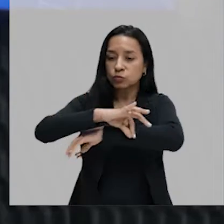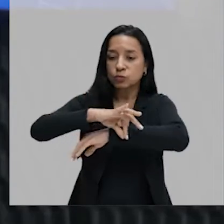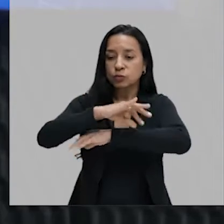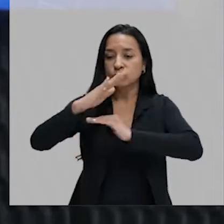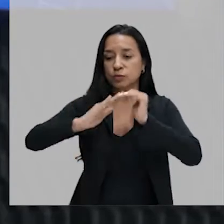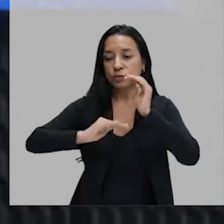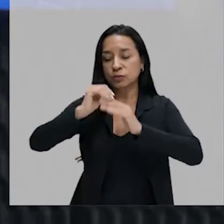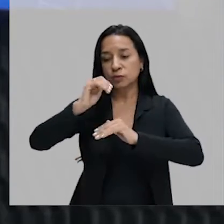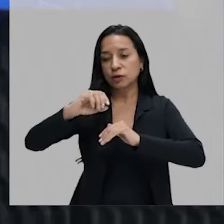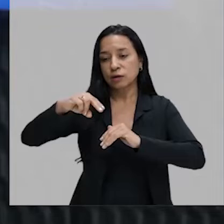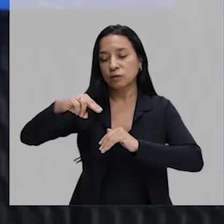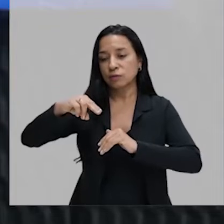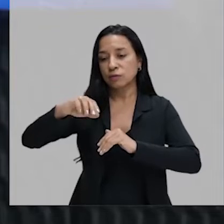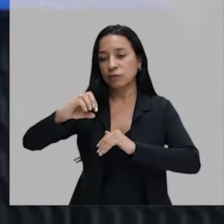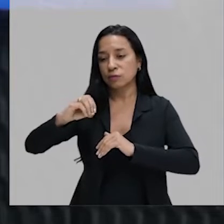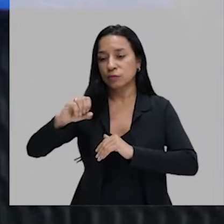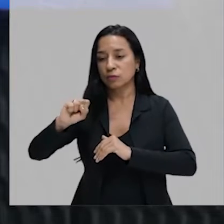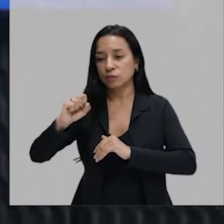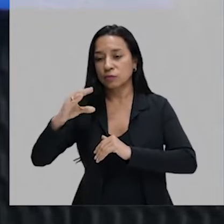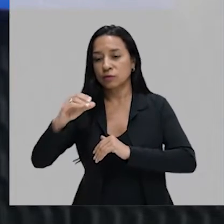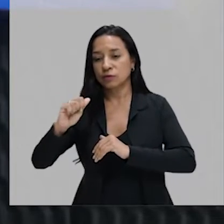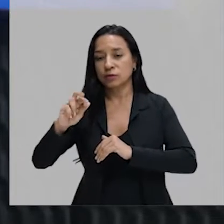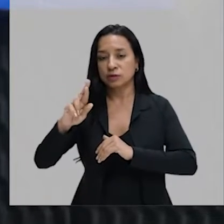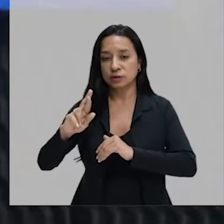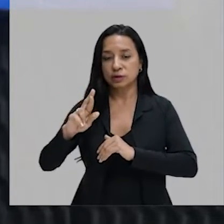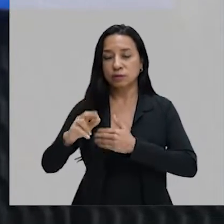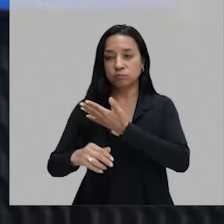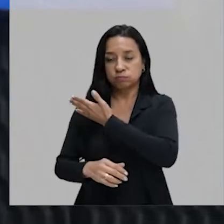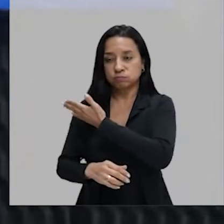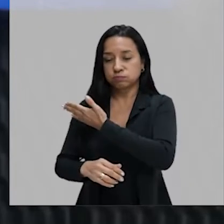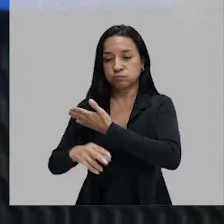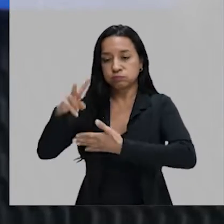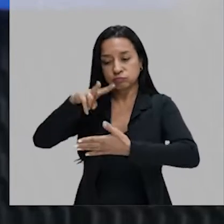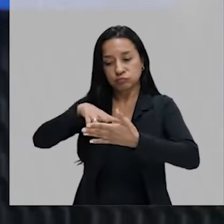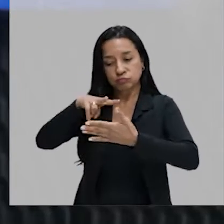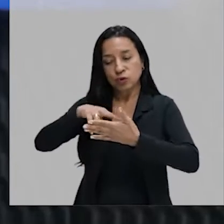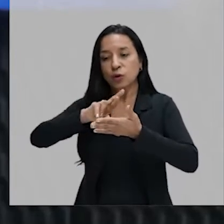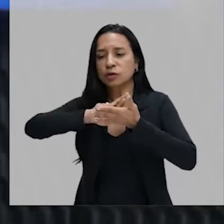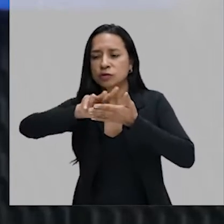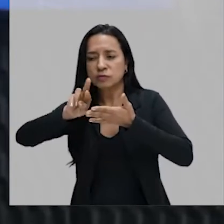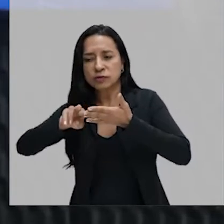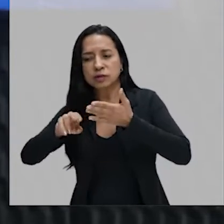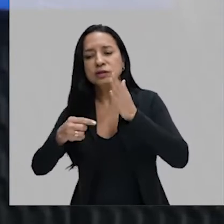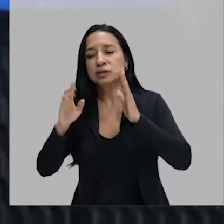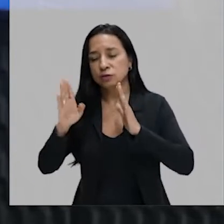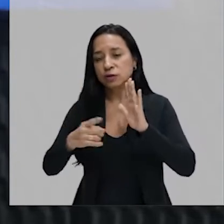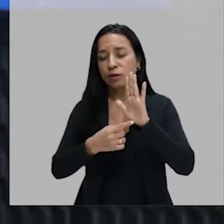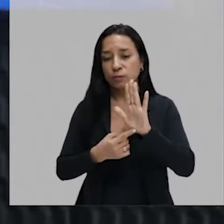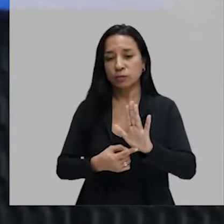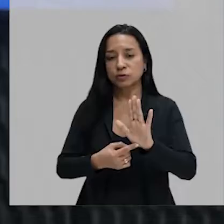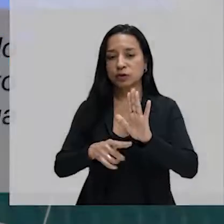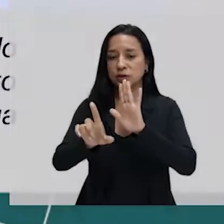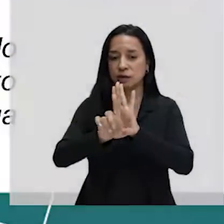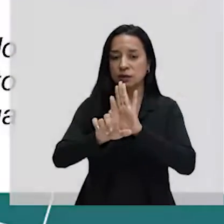falando. Cultura material e cultura imaterial. São as diferenças que eu falei para vocês. A lei